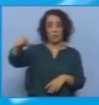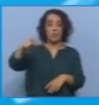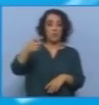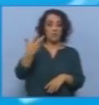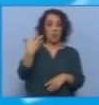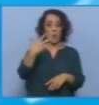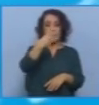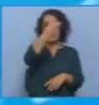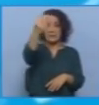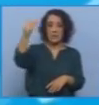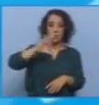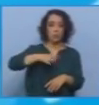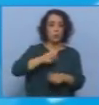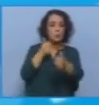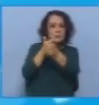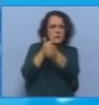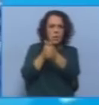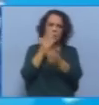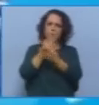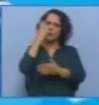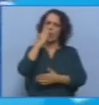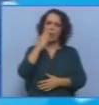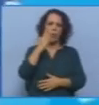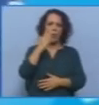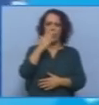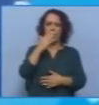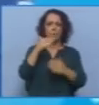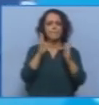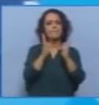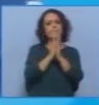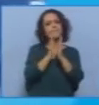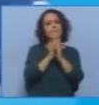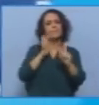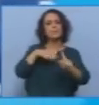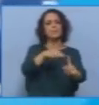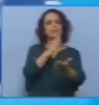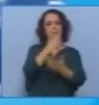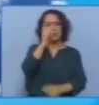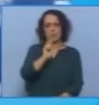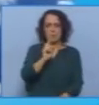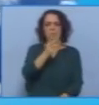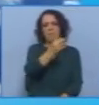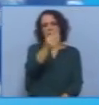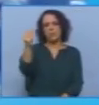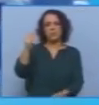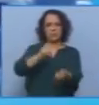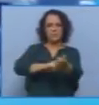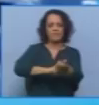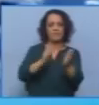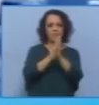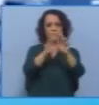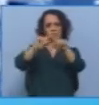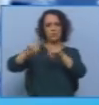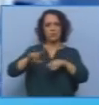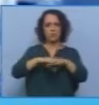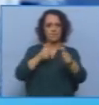hoje são tão perseguidas em todo o mundo, e não só cristãos, infelizmente há muitas outras religiões e muitas outras etnias que são perseguidas simplesmente pela